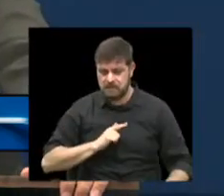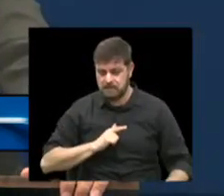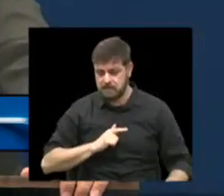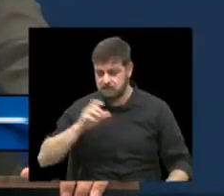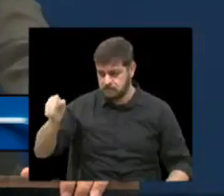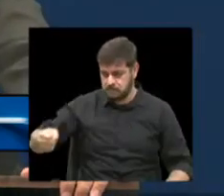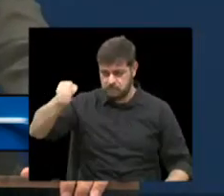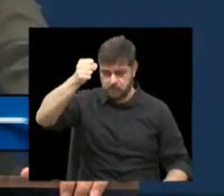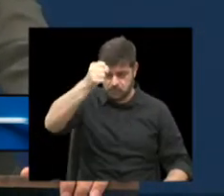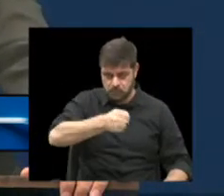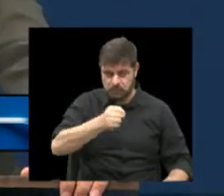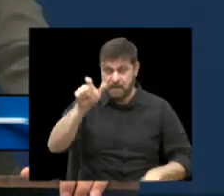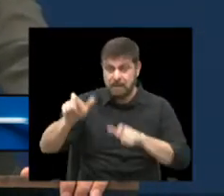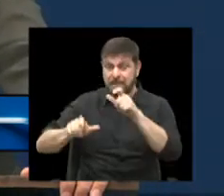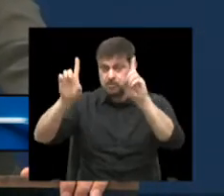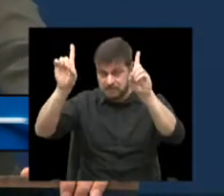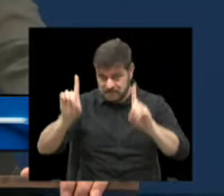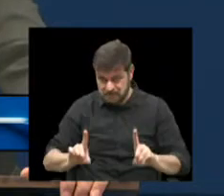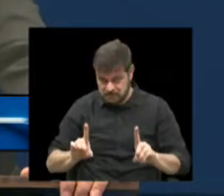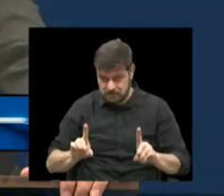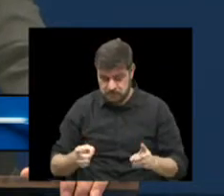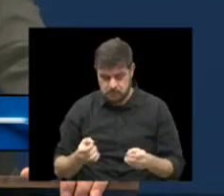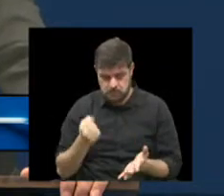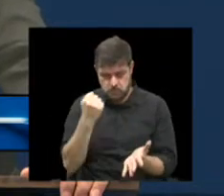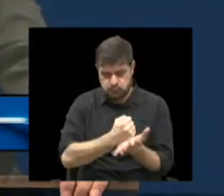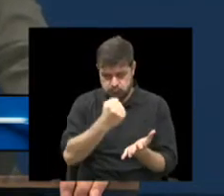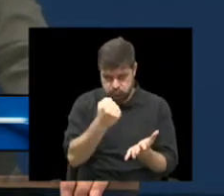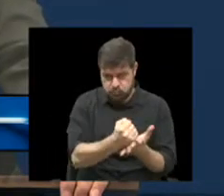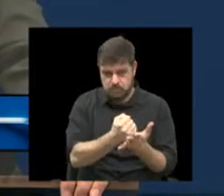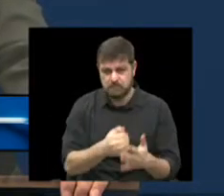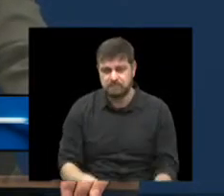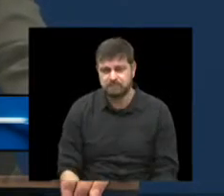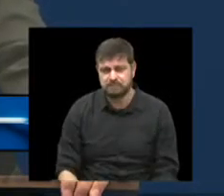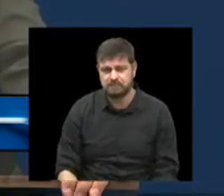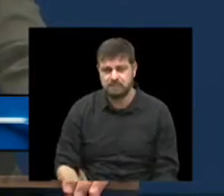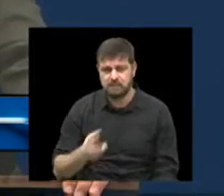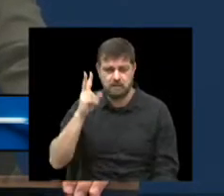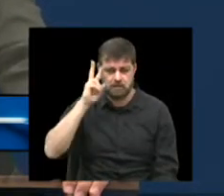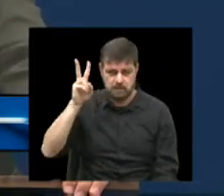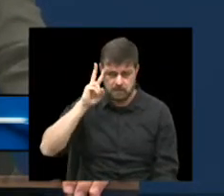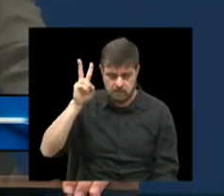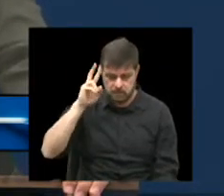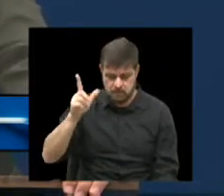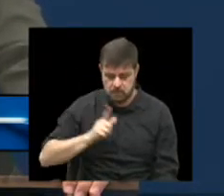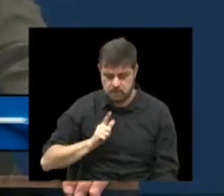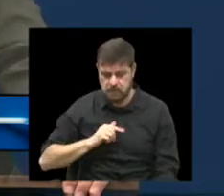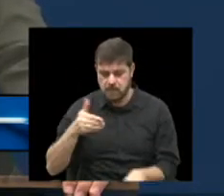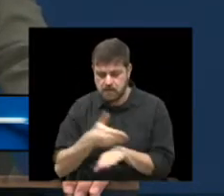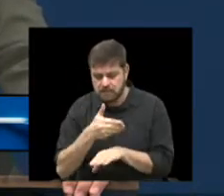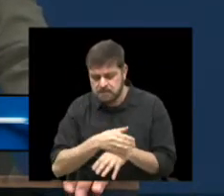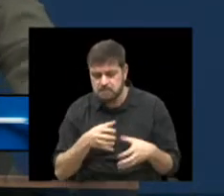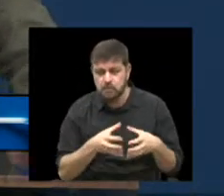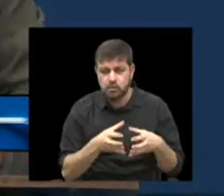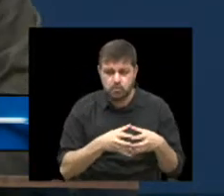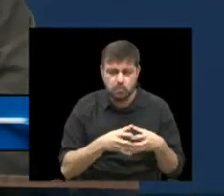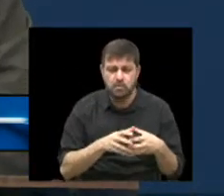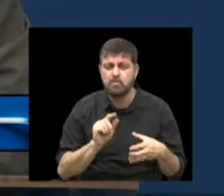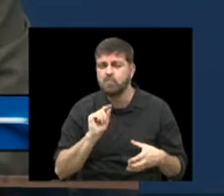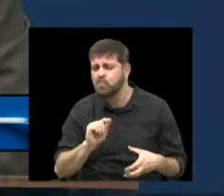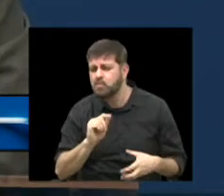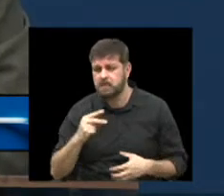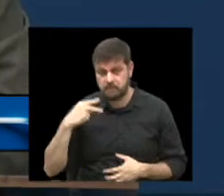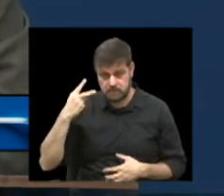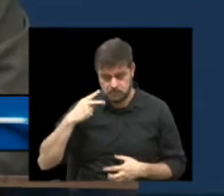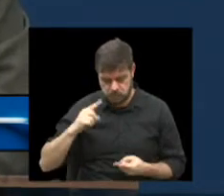empregar essas pessoas com deficiência. E lembrando que faz parte dessa comissão